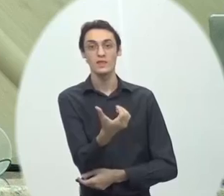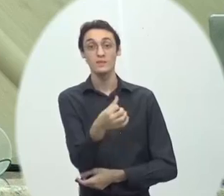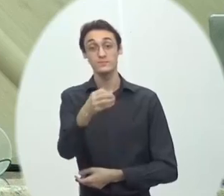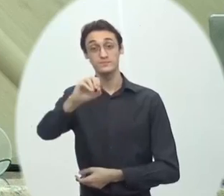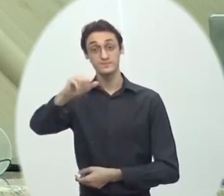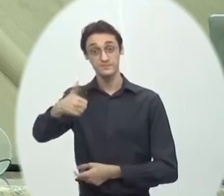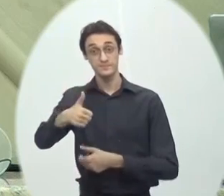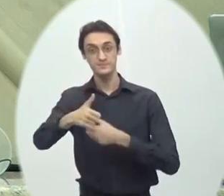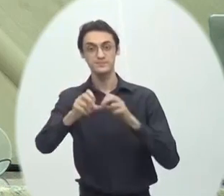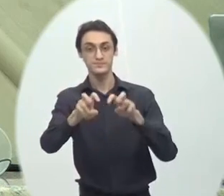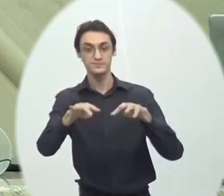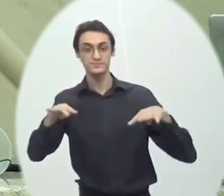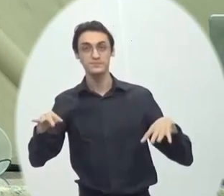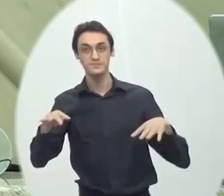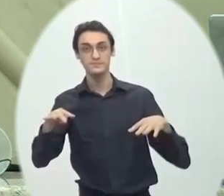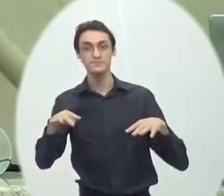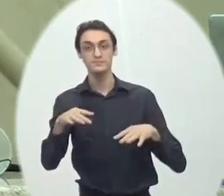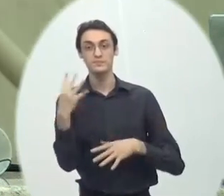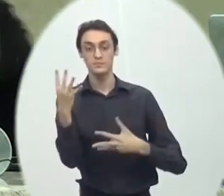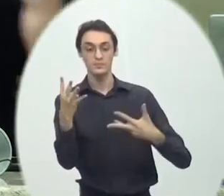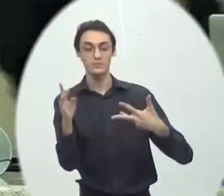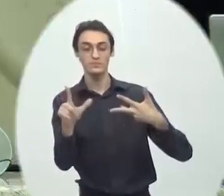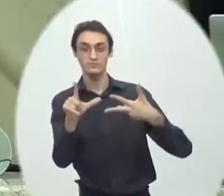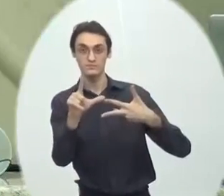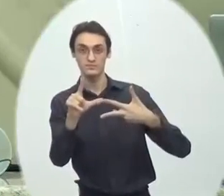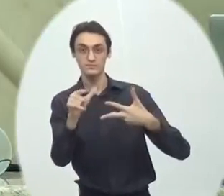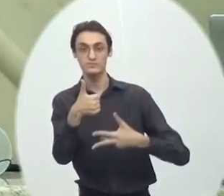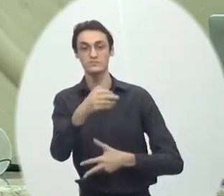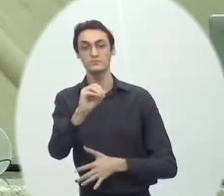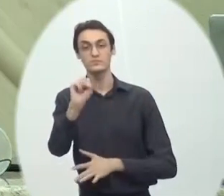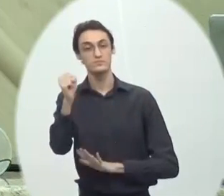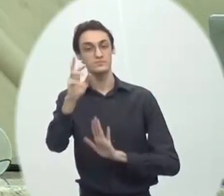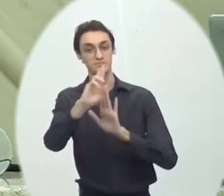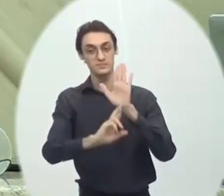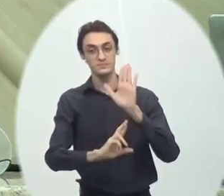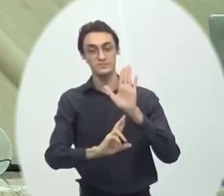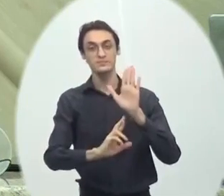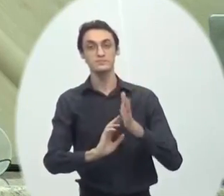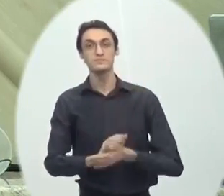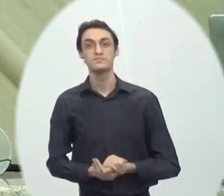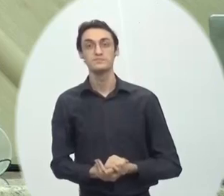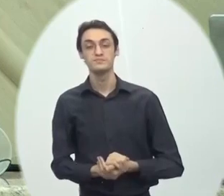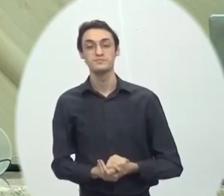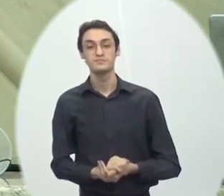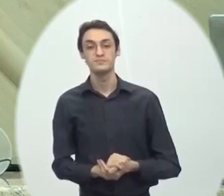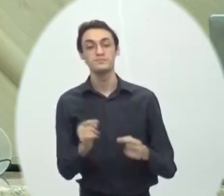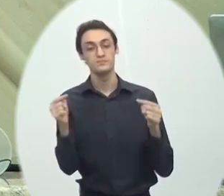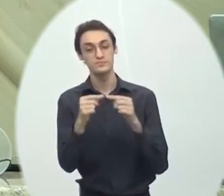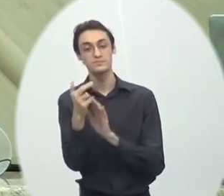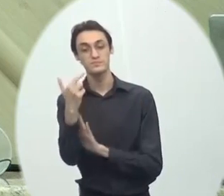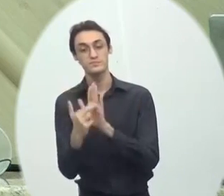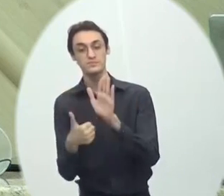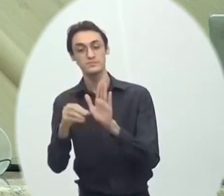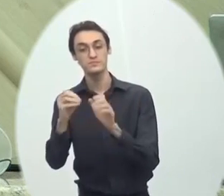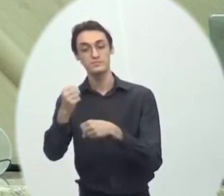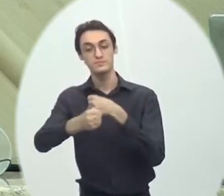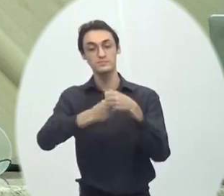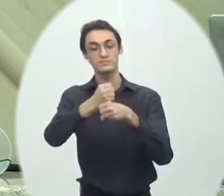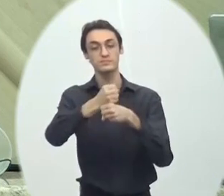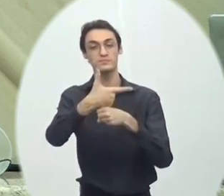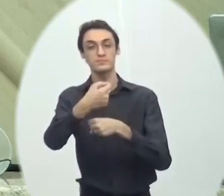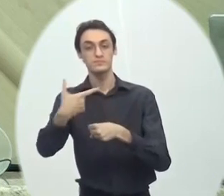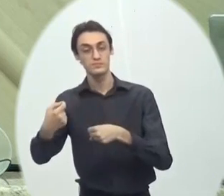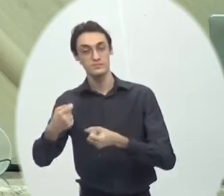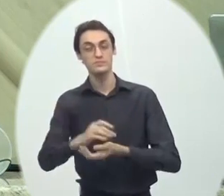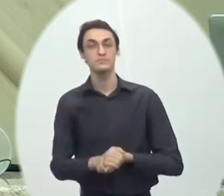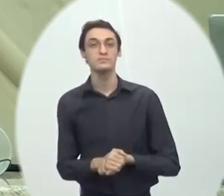71ª sessão ordinária da 4ª sessão legislativa da 18ª legislatura, conforme resolução número